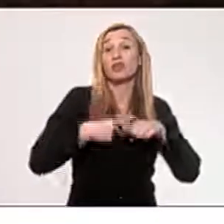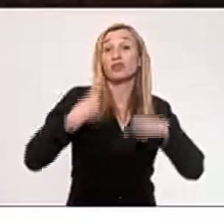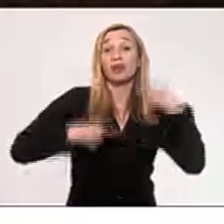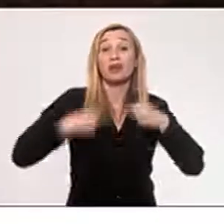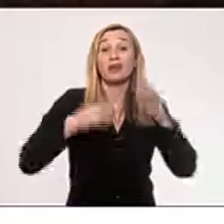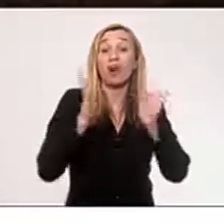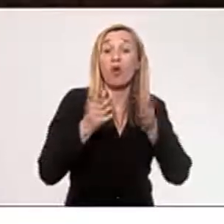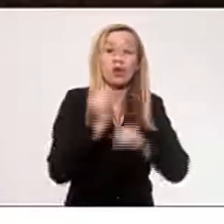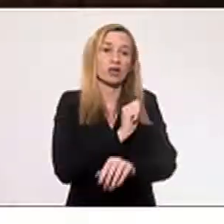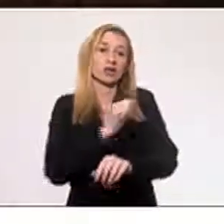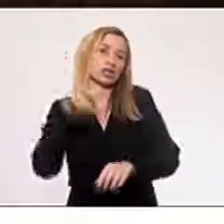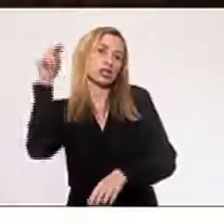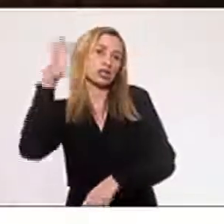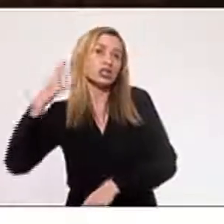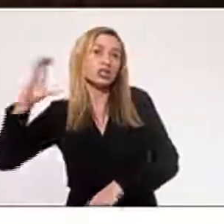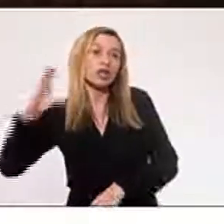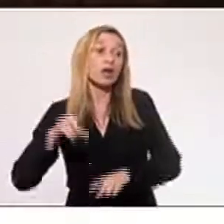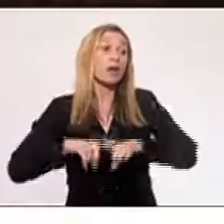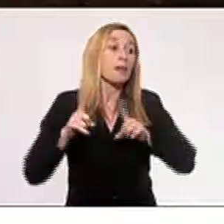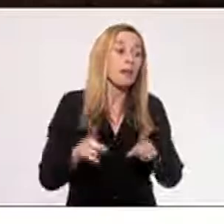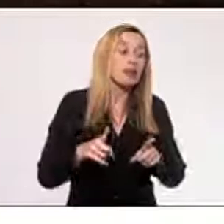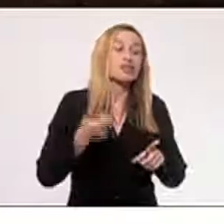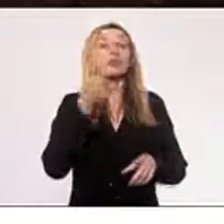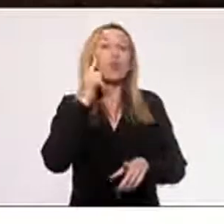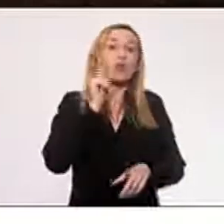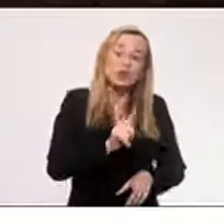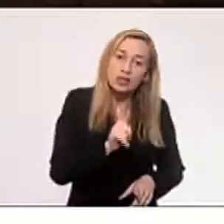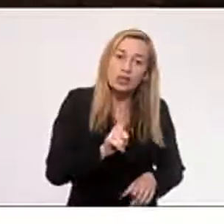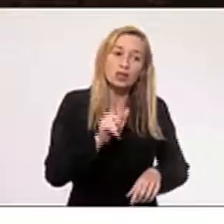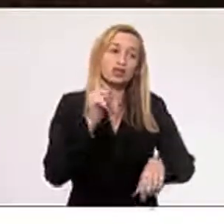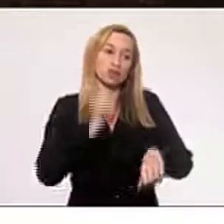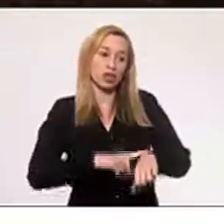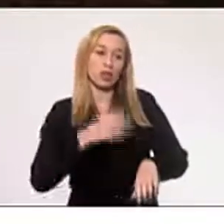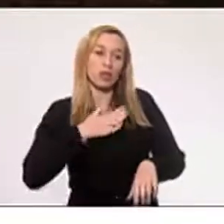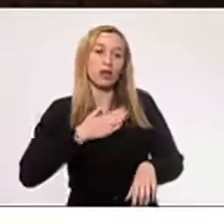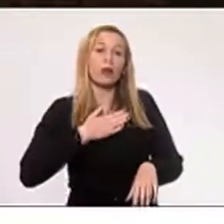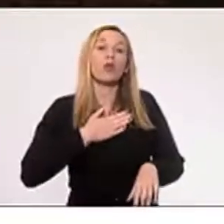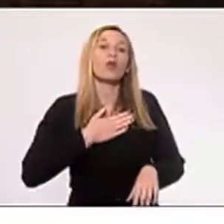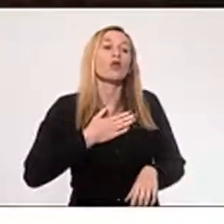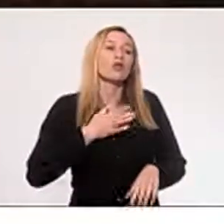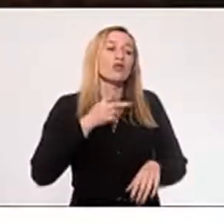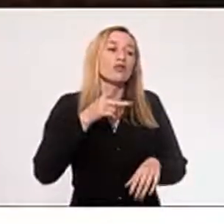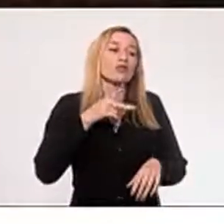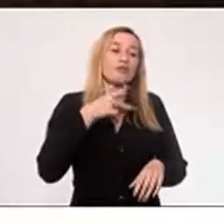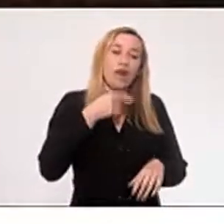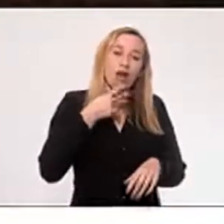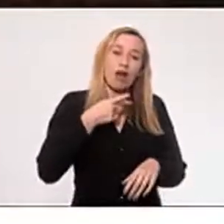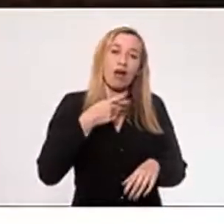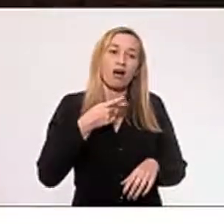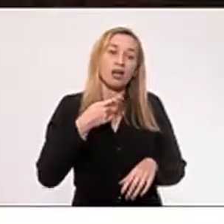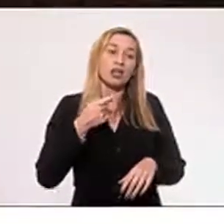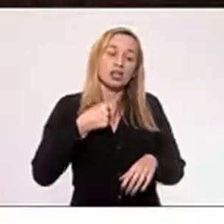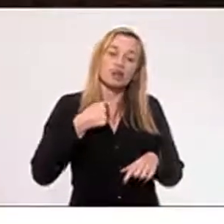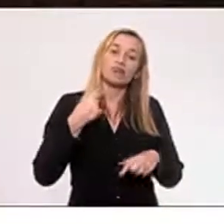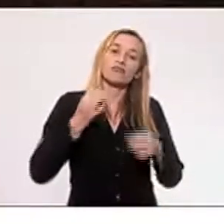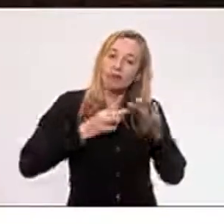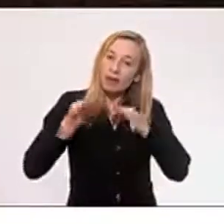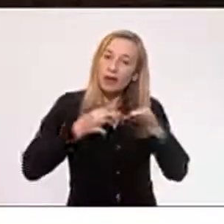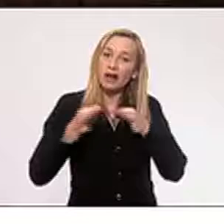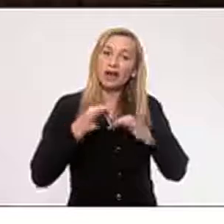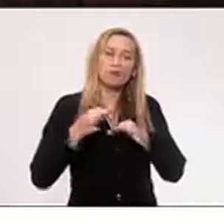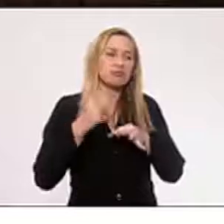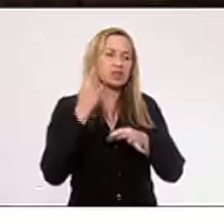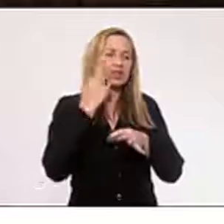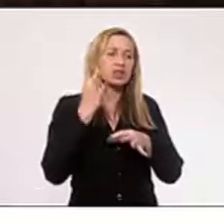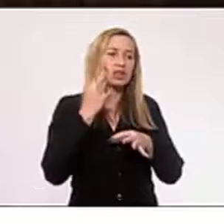agora em Niterói, mas ainda consigo, dentro do meu tempo, fazer o pronunciamento que planejei fazer, não